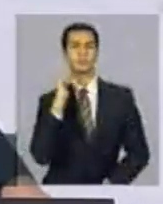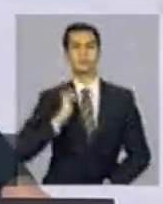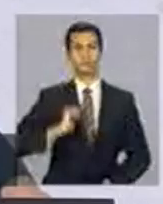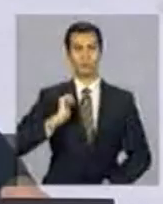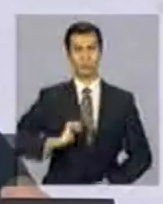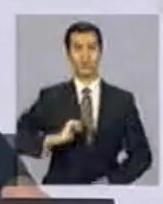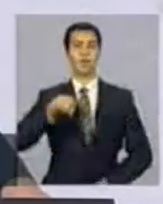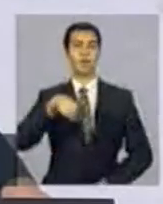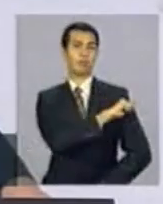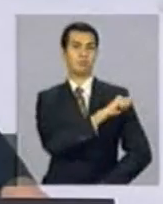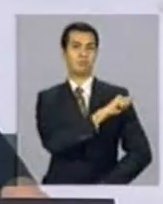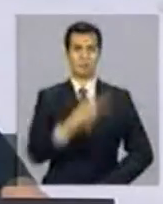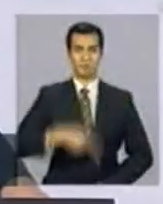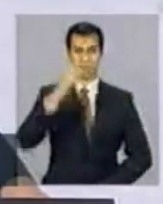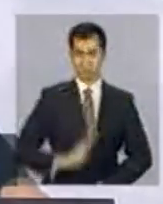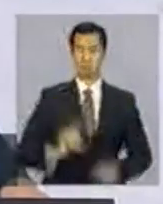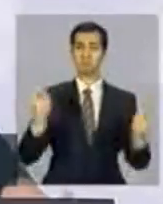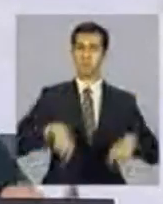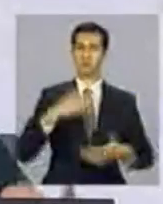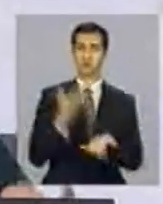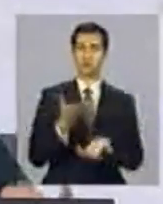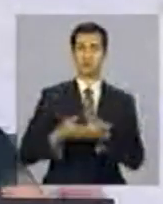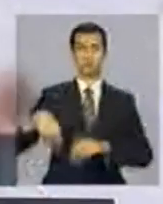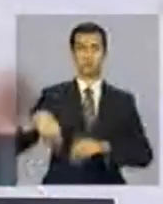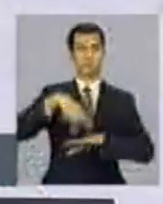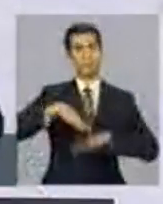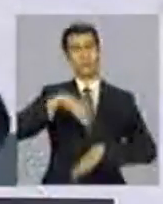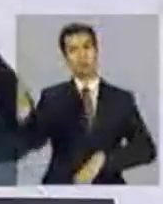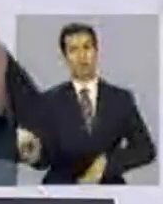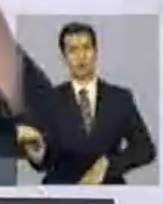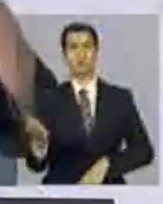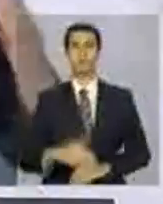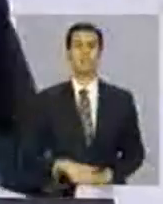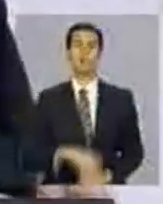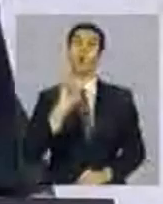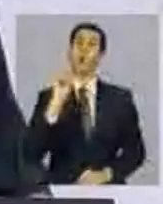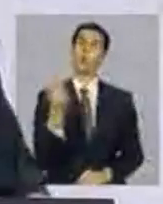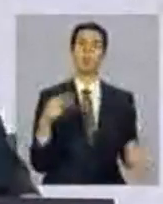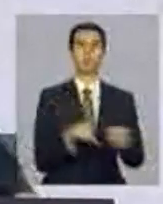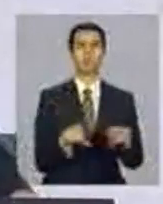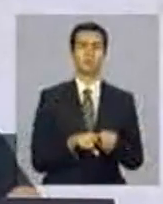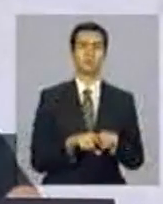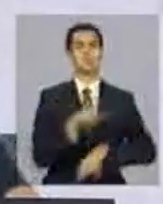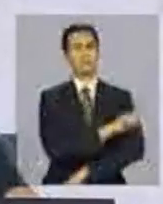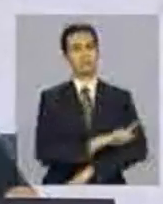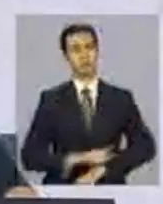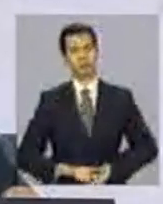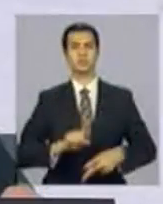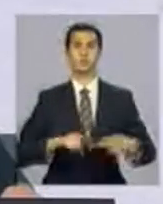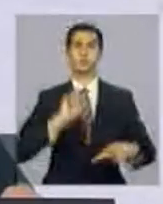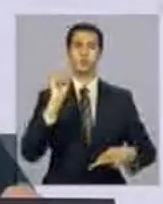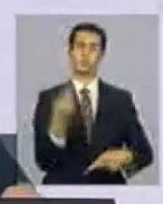estudantes brasileiros realizarem seus estudos ou as bolsas sanduíche da graduação